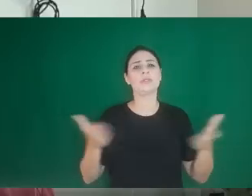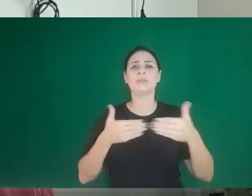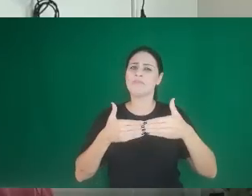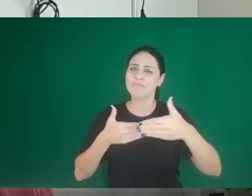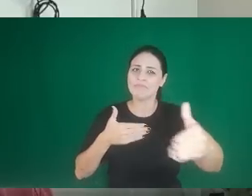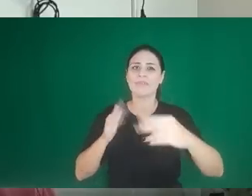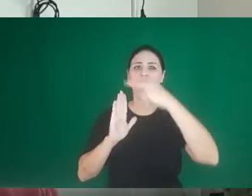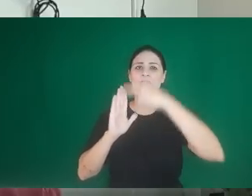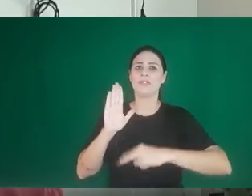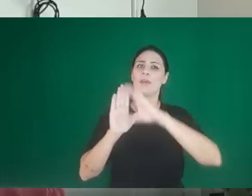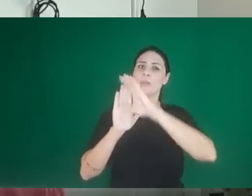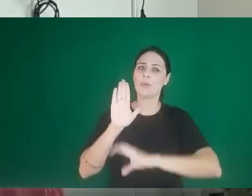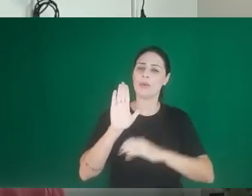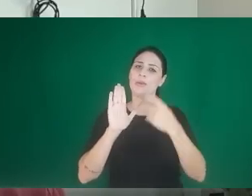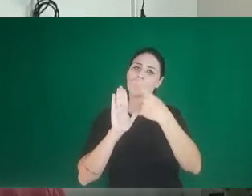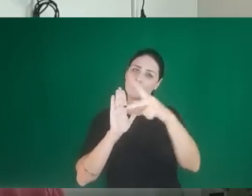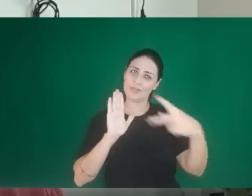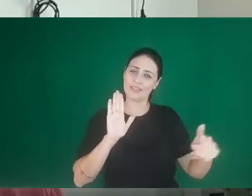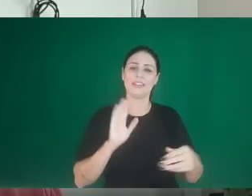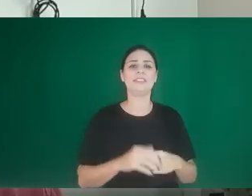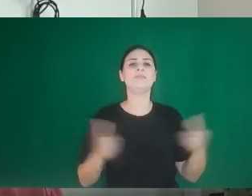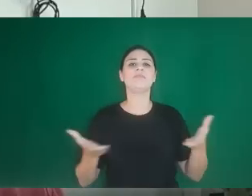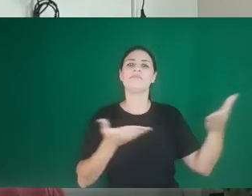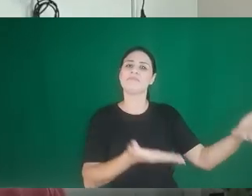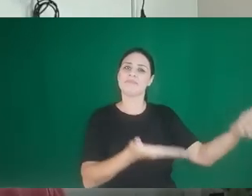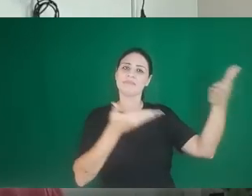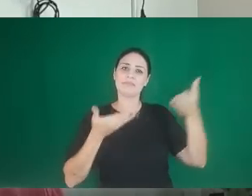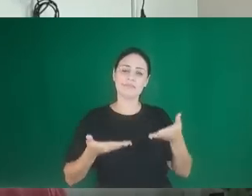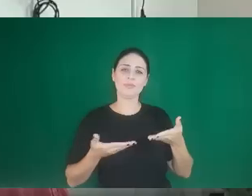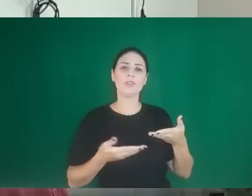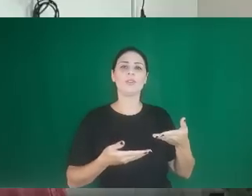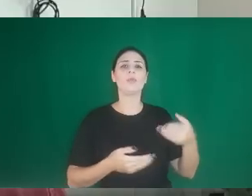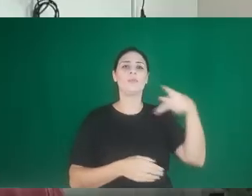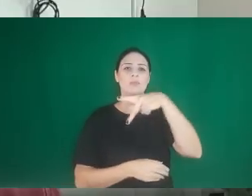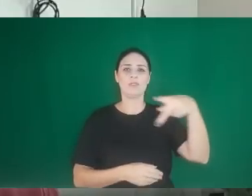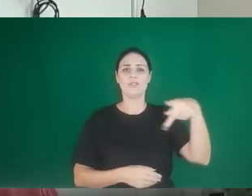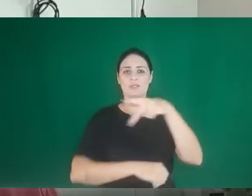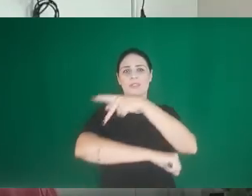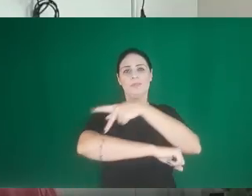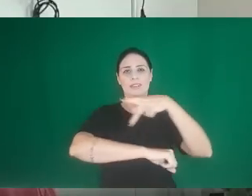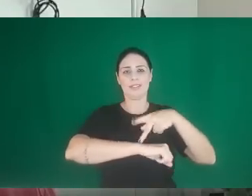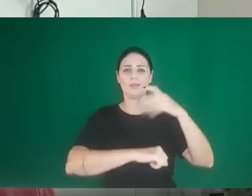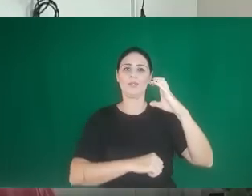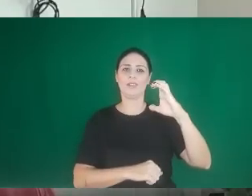para o currículo dela. Então, para dar as boas-vindas, eu vou convidar a professora e pedagoga